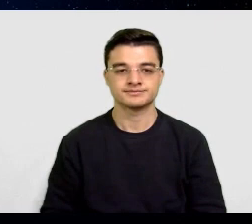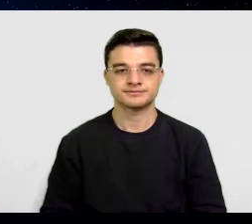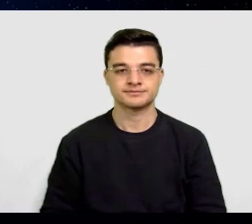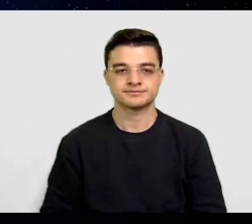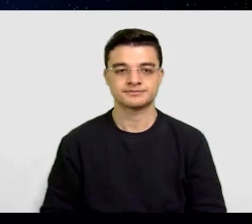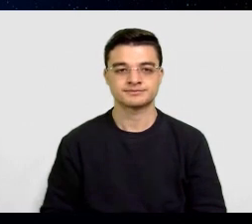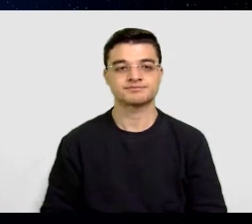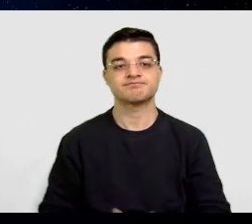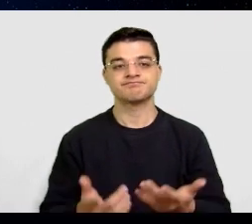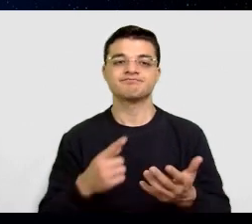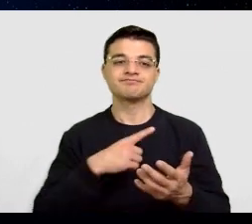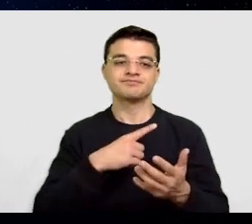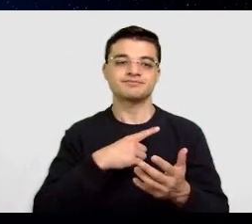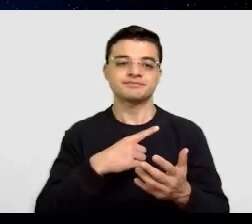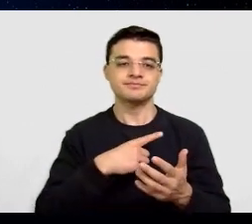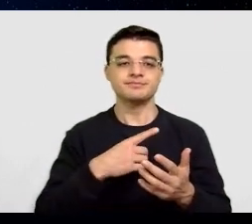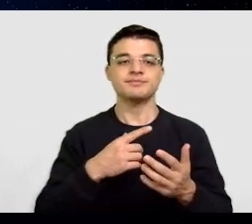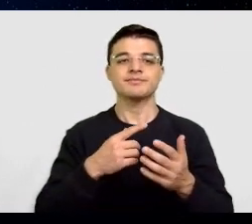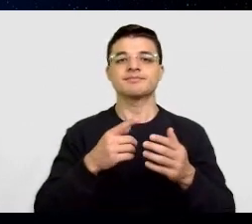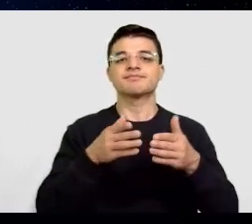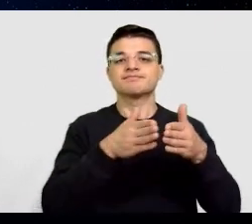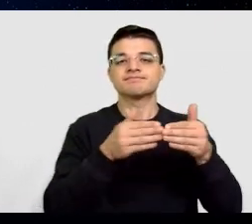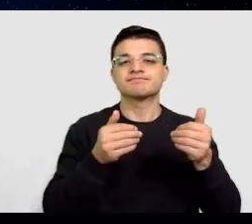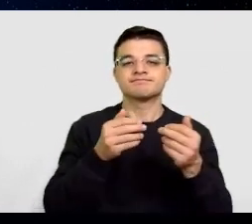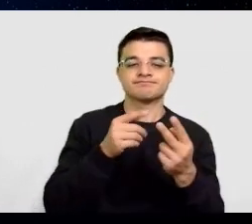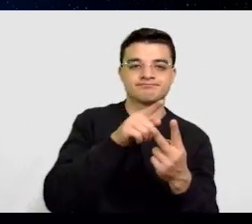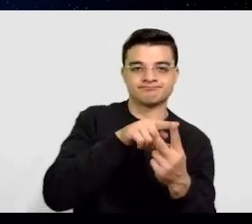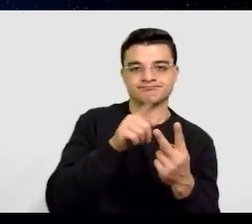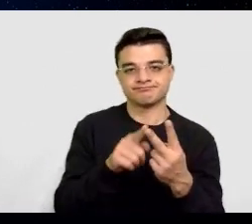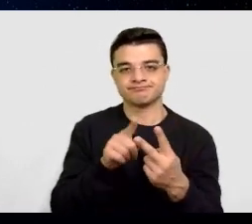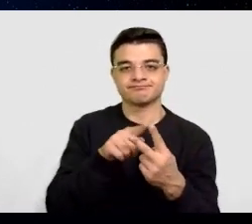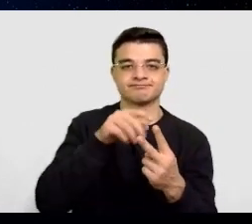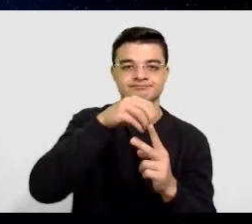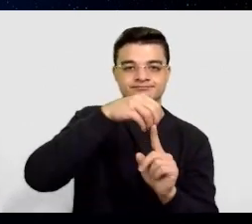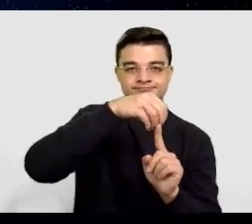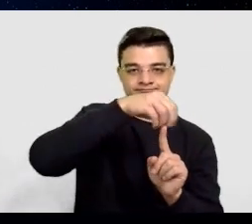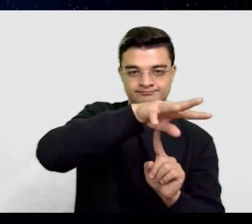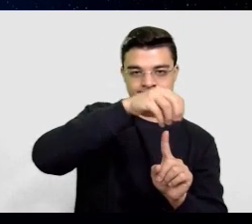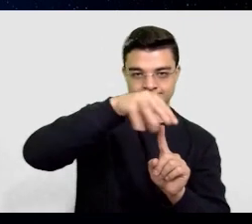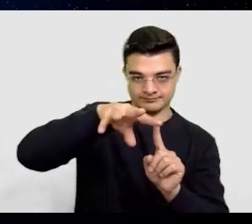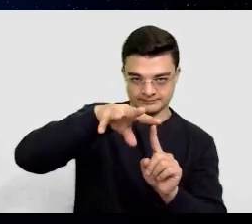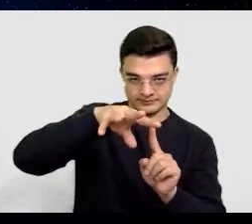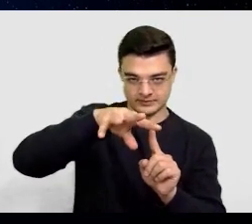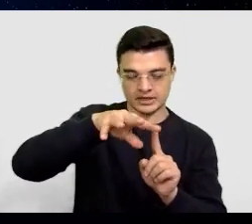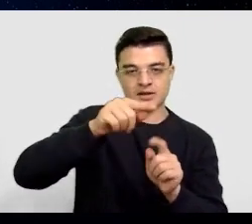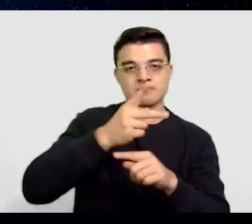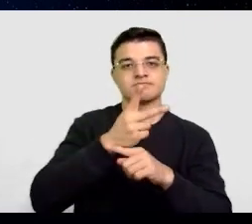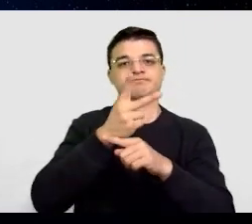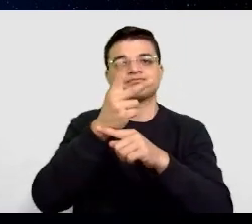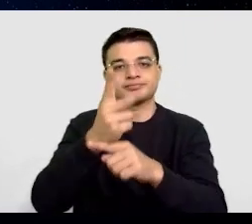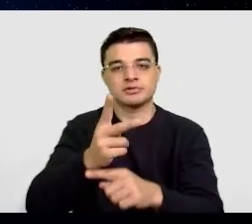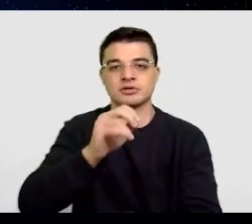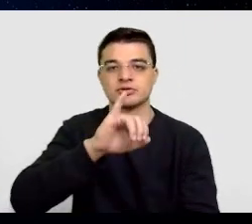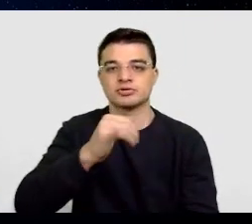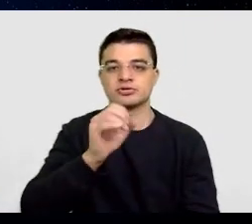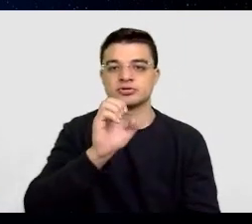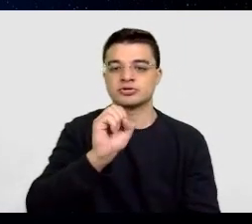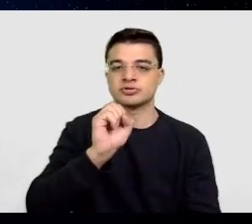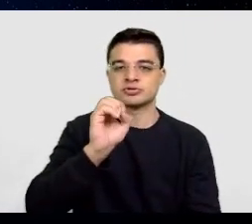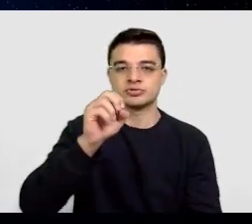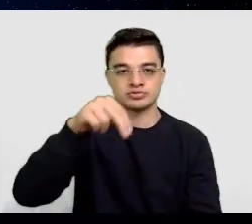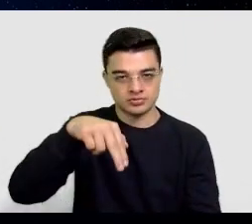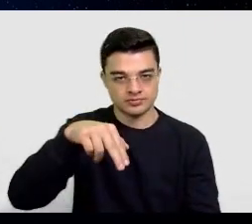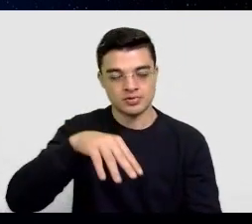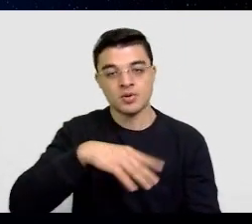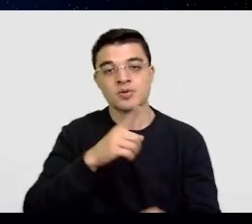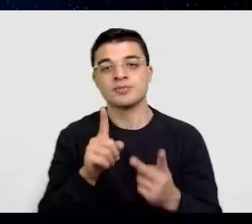forge, porque são feitas duas requisições, a primeira para a API, para puxar o JSON Web Token assinado, e uma